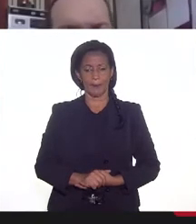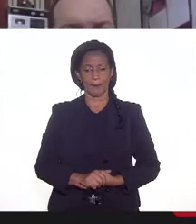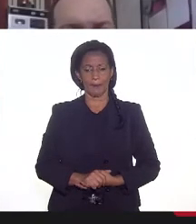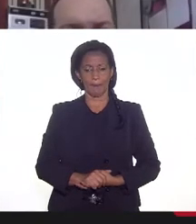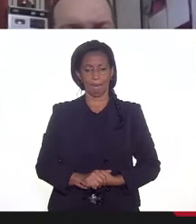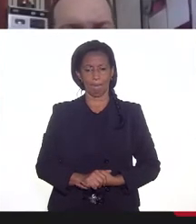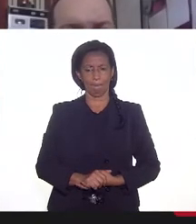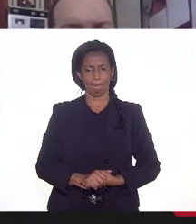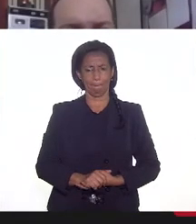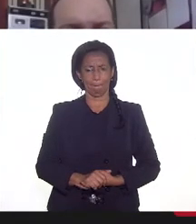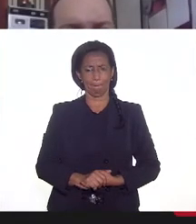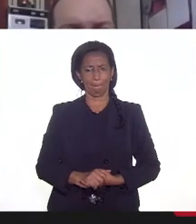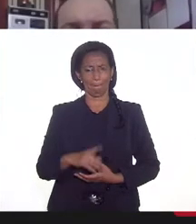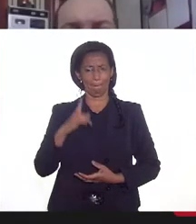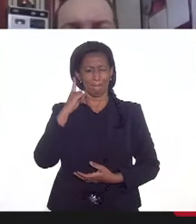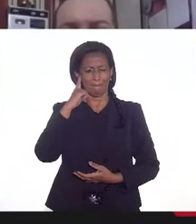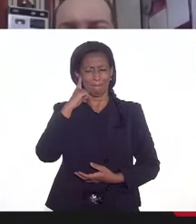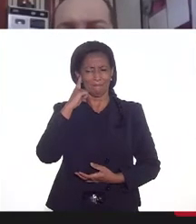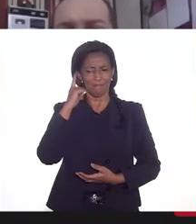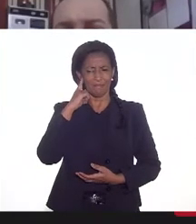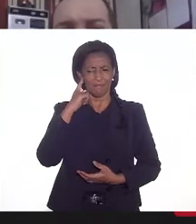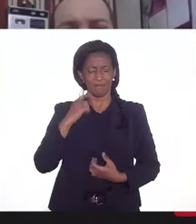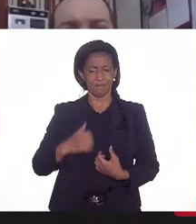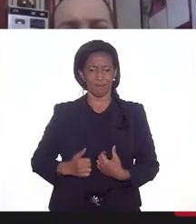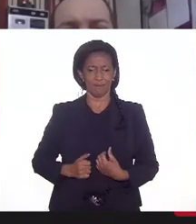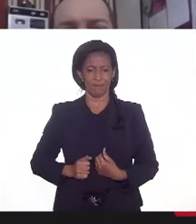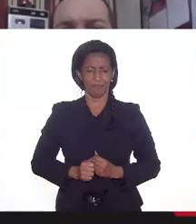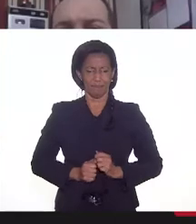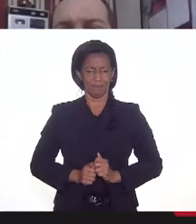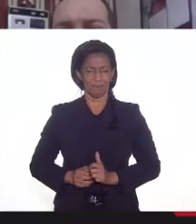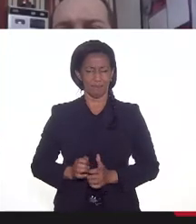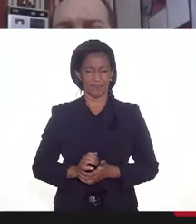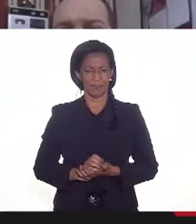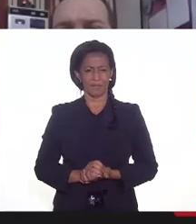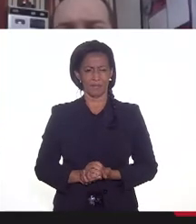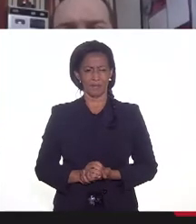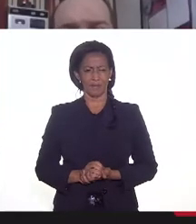15 alunos ou alunas. Marcelo, opa, alguém entrou aí, está dando eco.